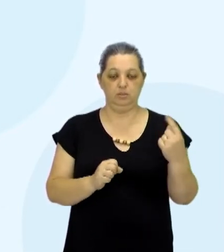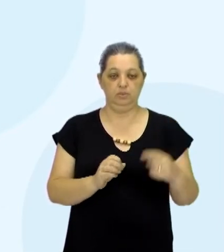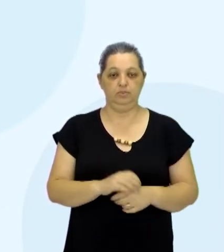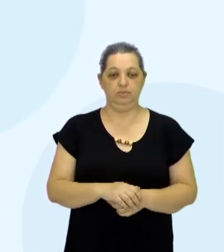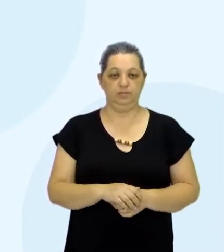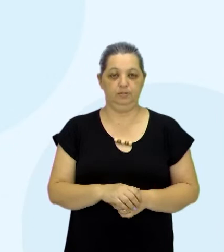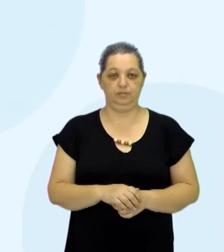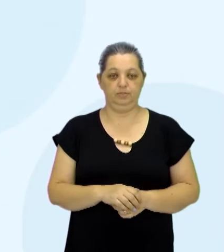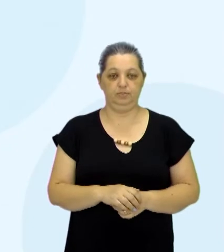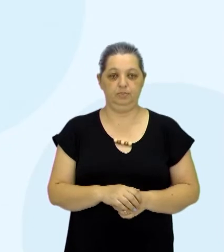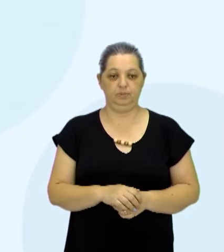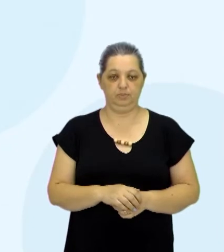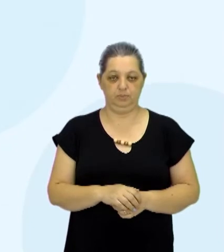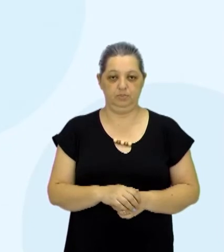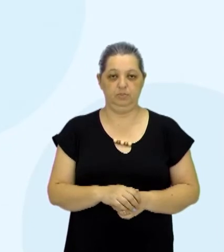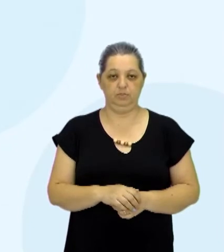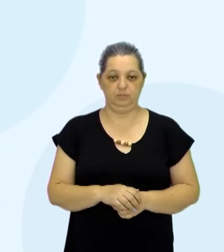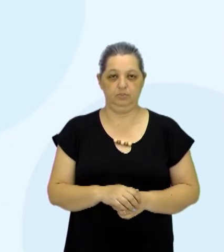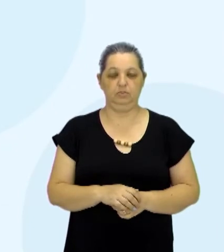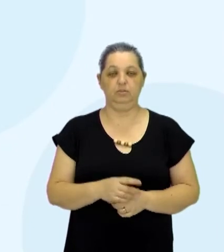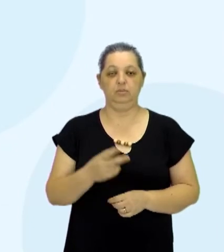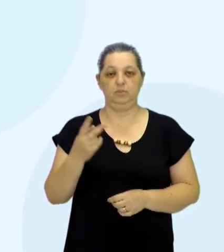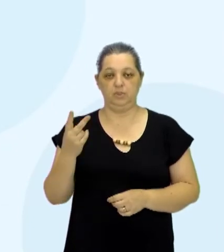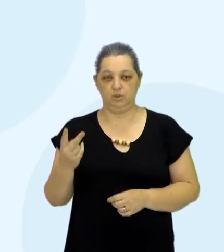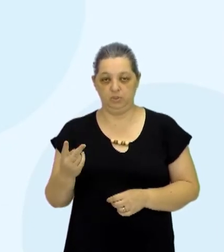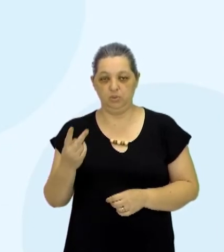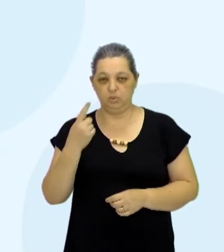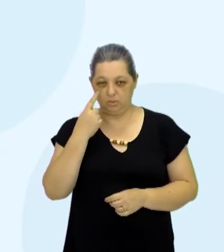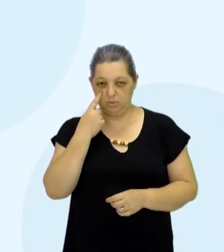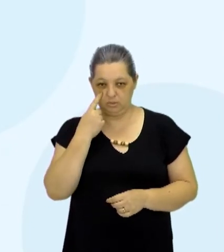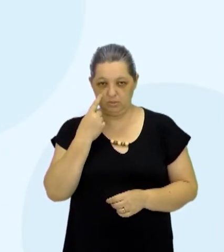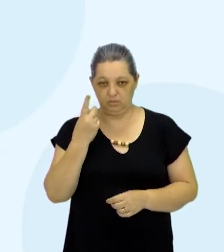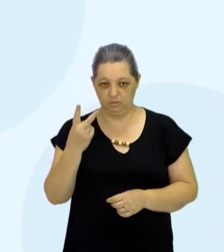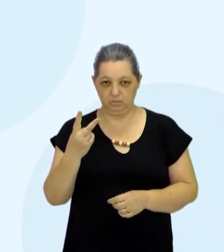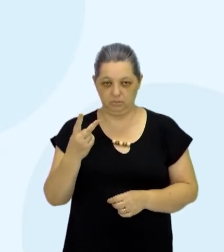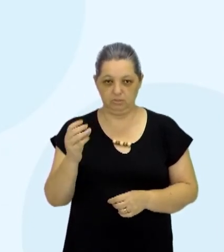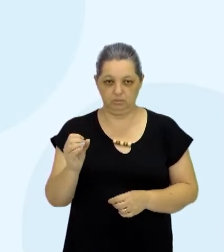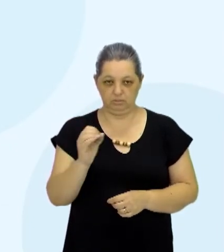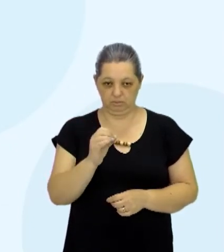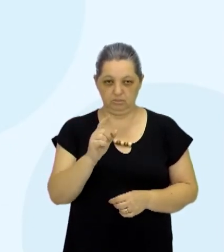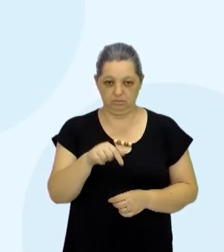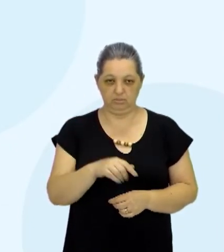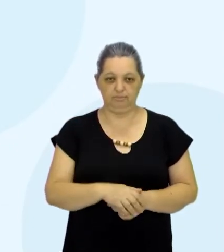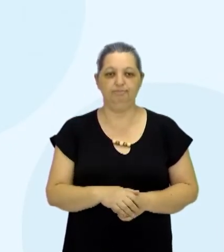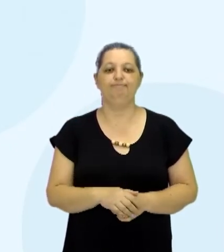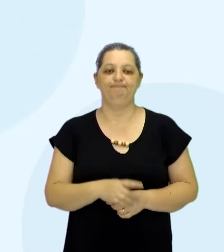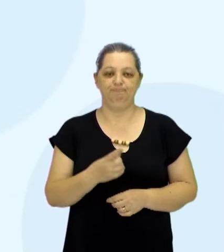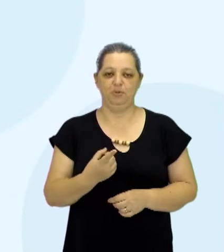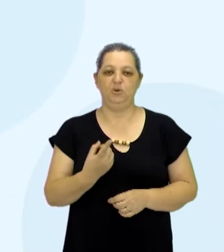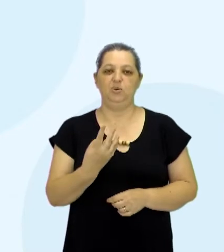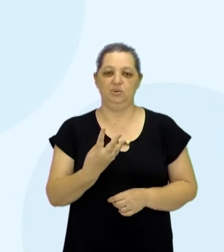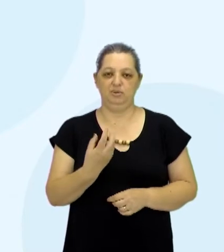aqui que desce. Temos duas casas decimais. Olha, Carol acertou.